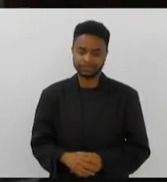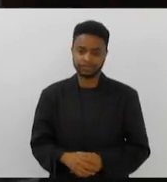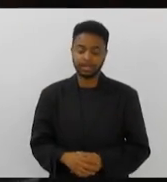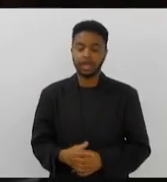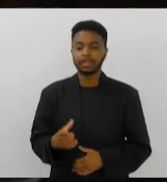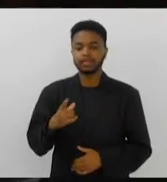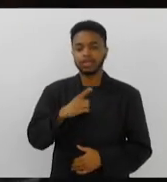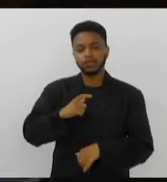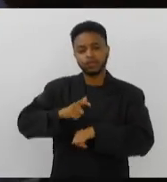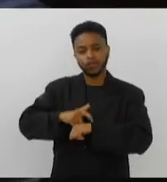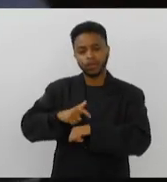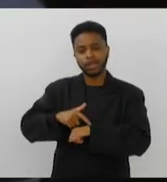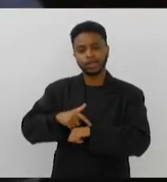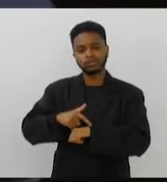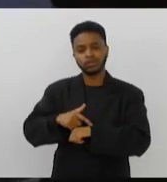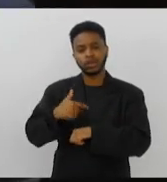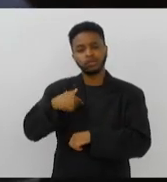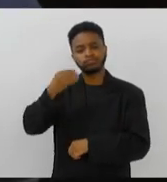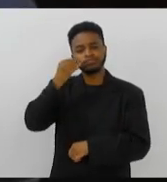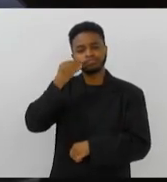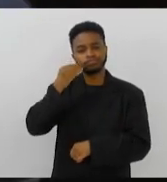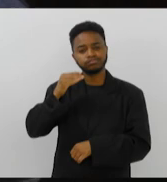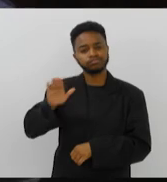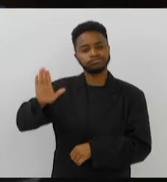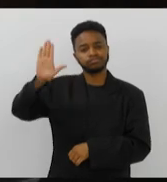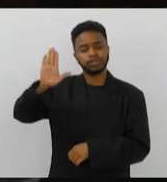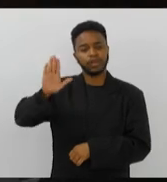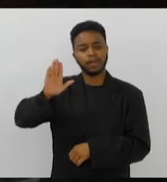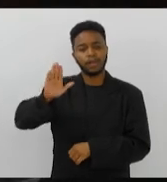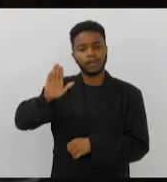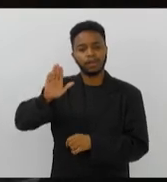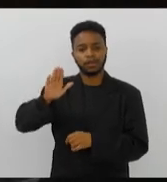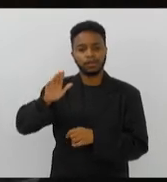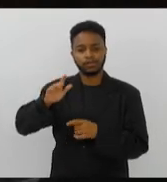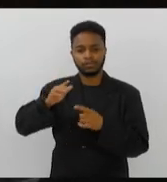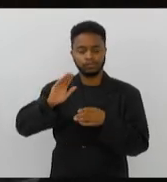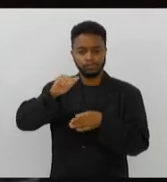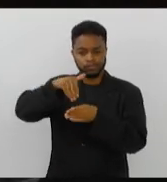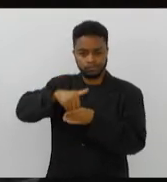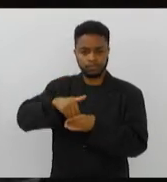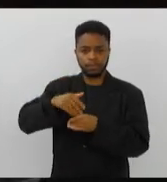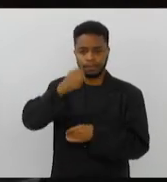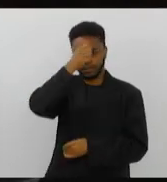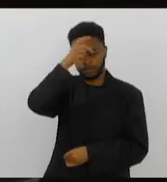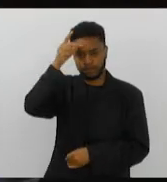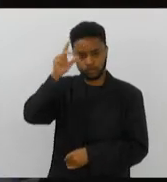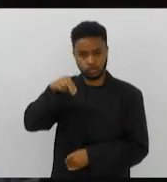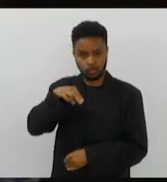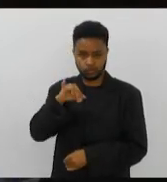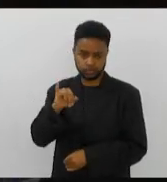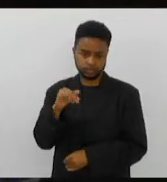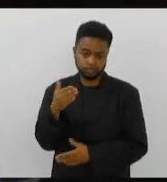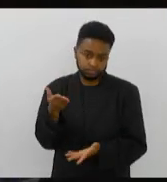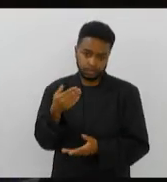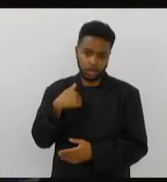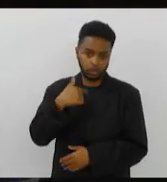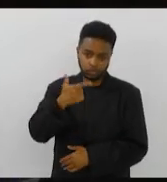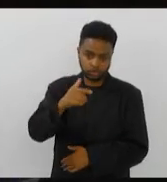certa vez que eu cismei de concorrer a prefeito de Nova Iguaçu aí eu não tinha